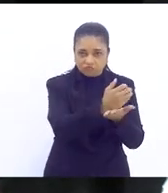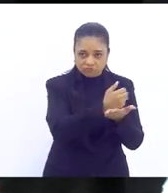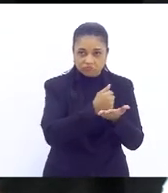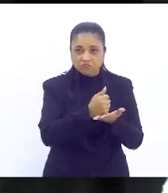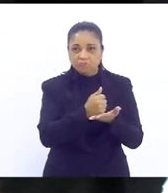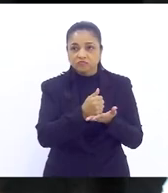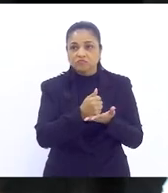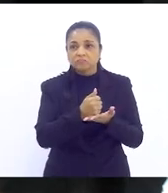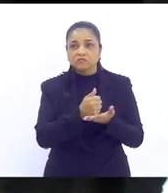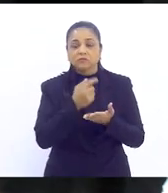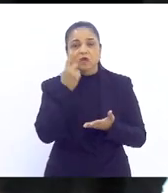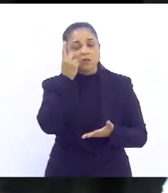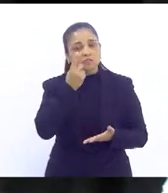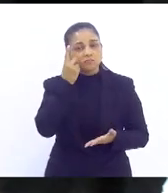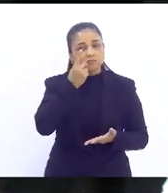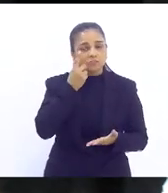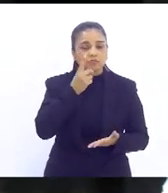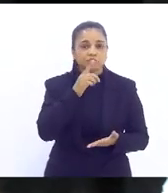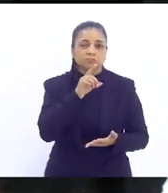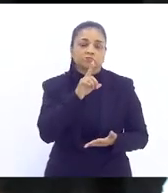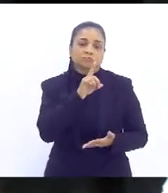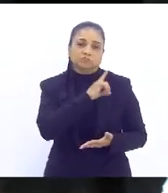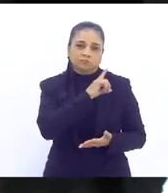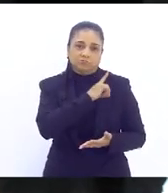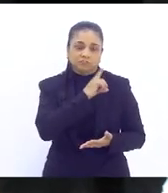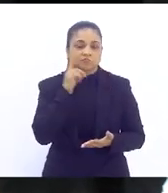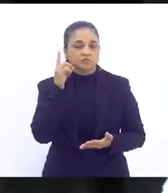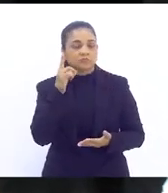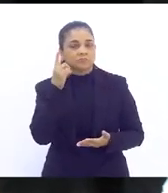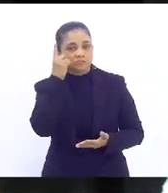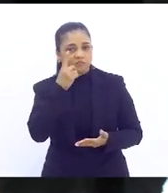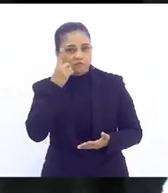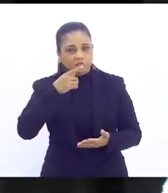ao Deputado deputado Luís Paula